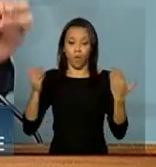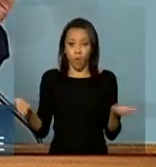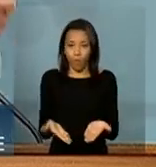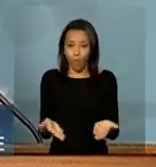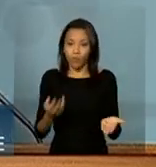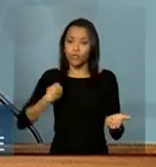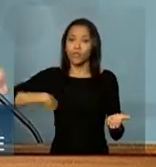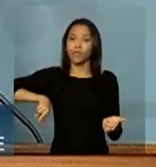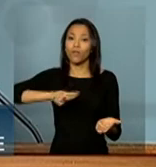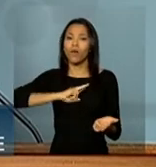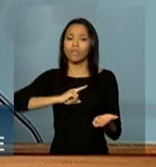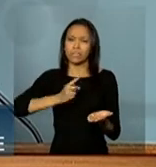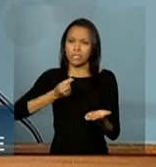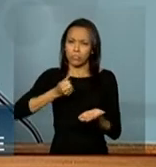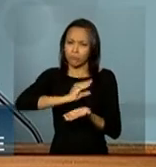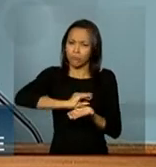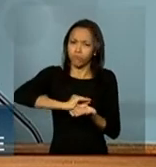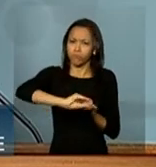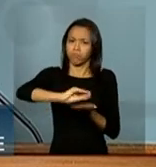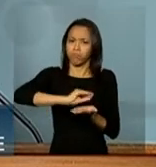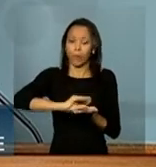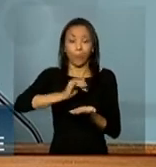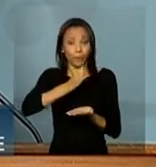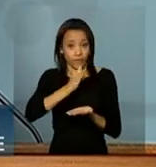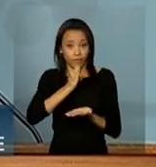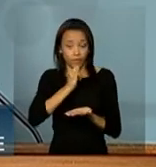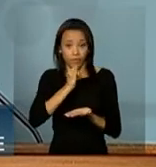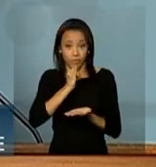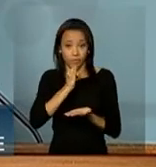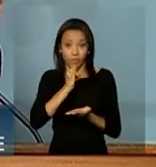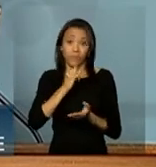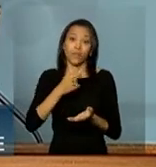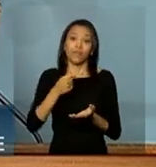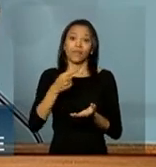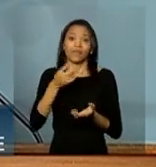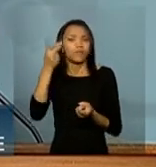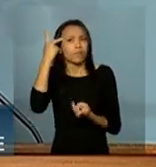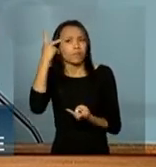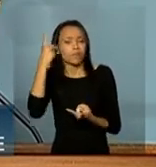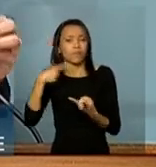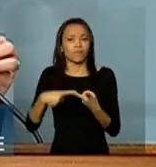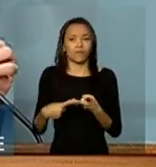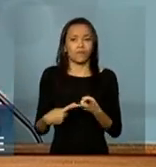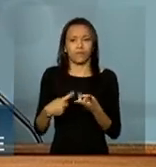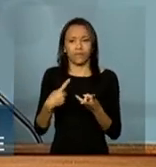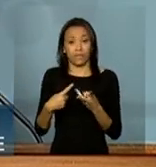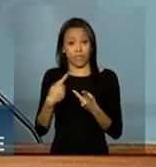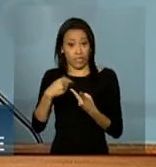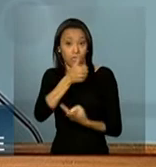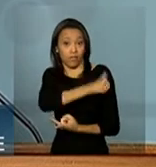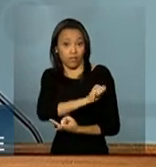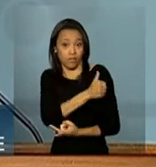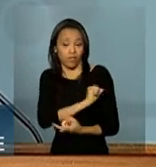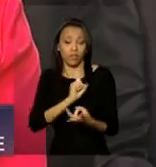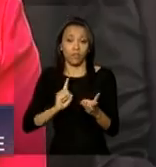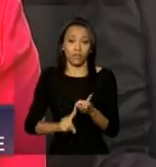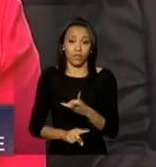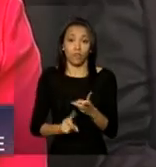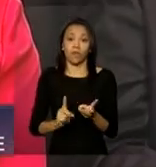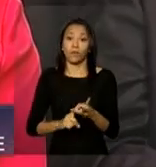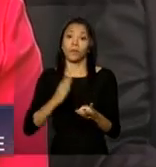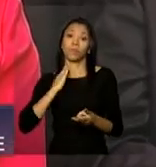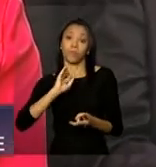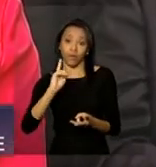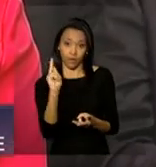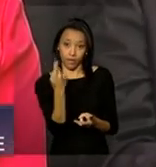estamos investindo tantos recursos, por exemplo, em cidades como São Paulo, como Rio de Janeiro, como Belo